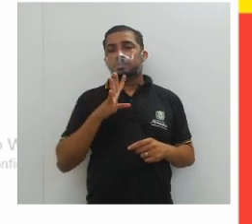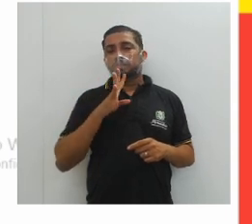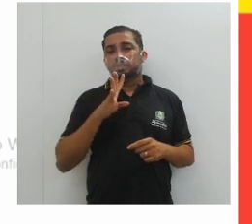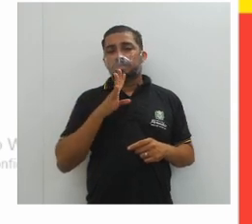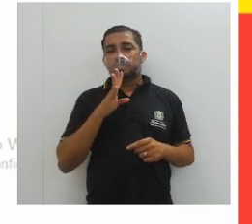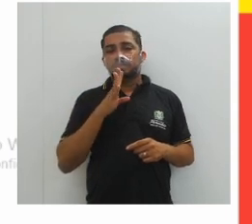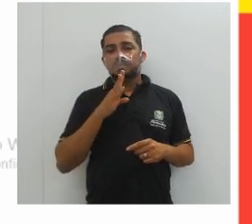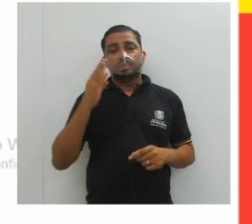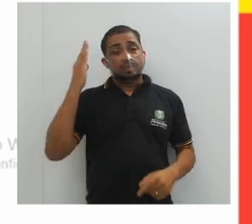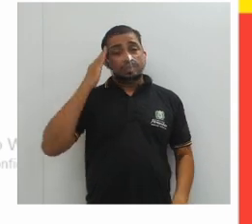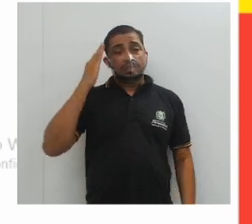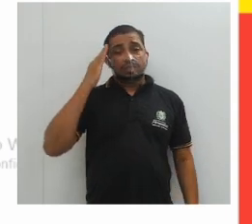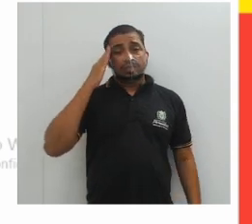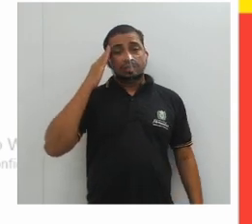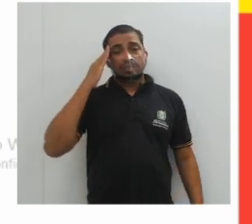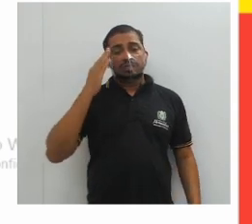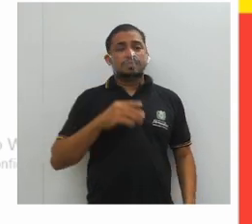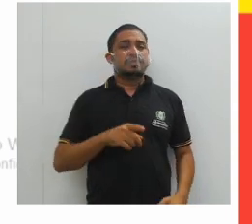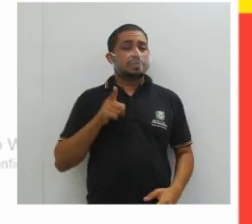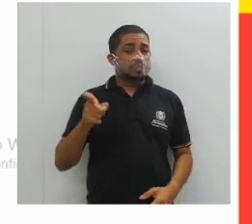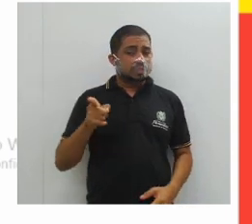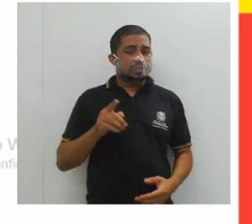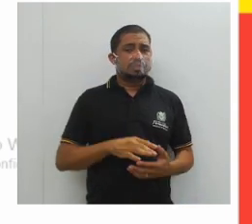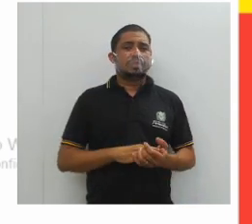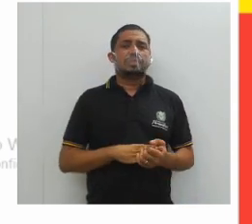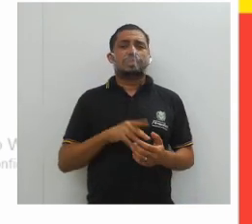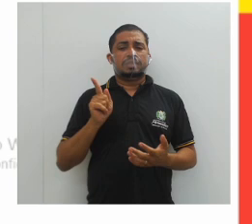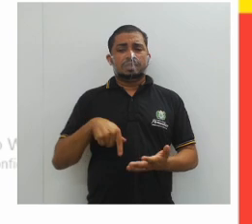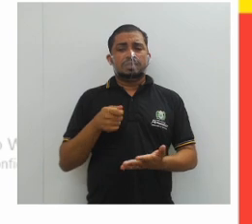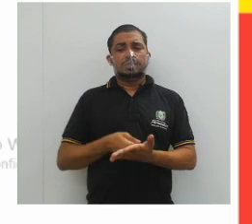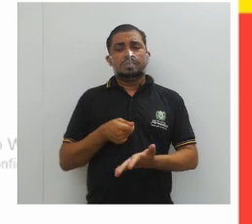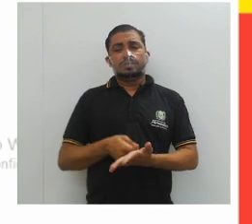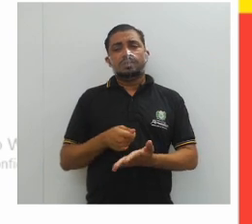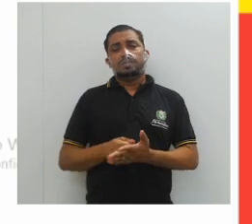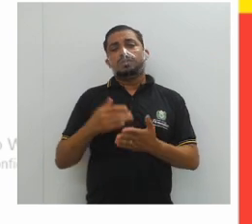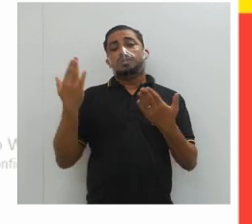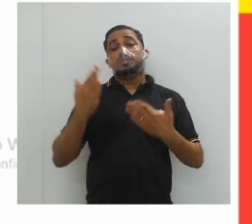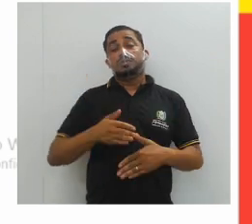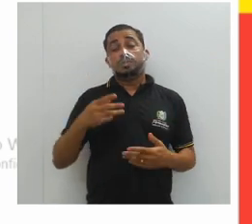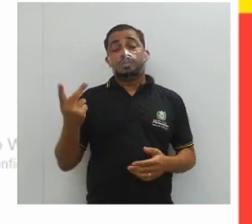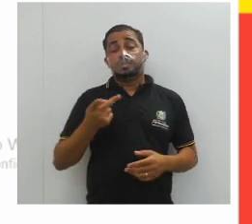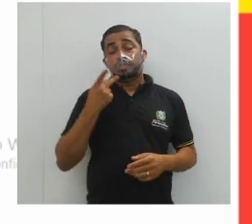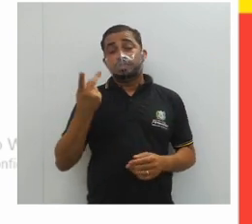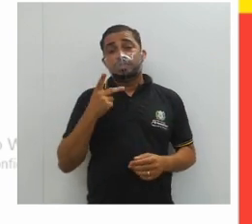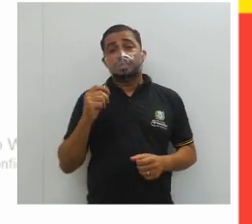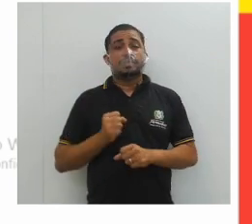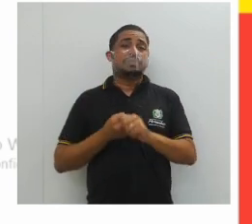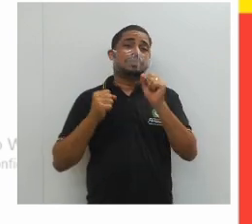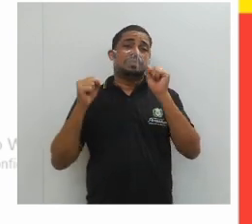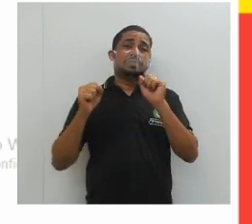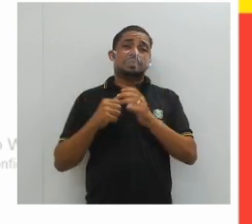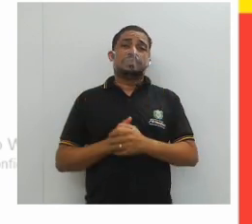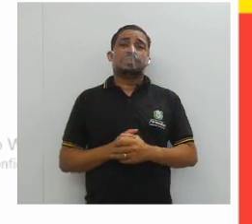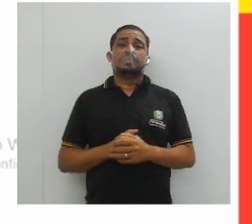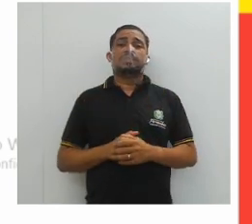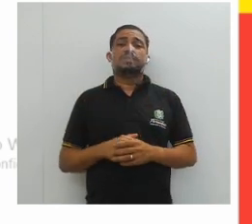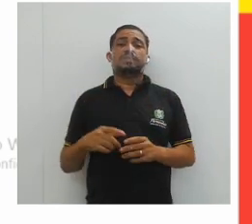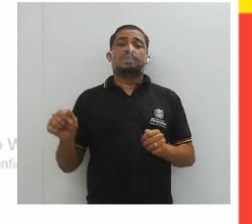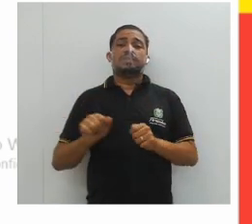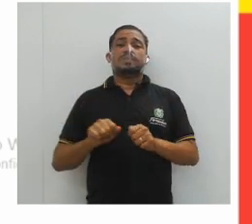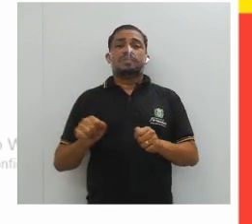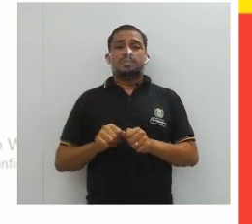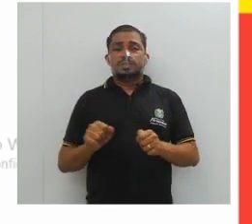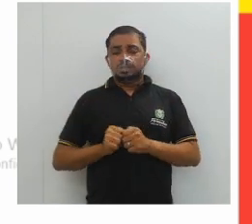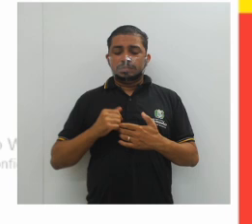e entender que isso aí é muito cobrado nas provas quando se fala de revolução industrial. É a forma,